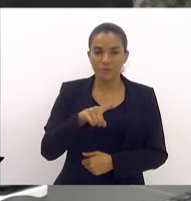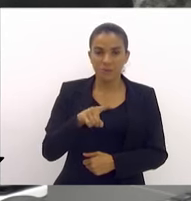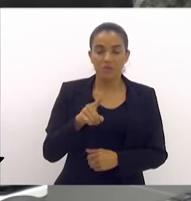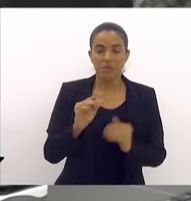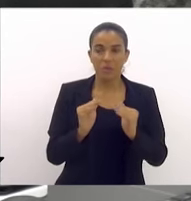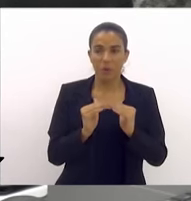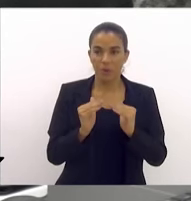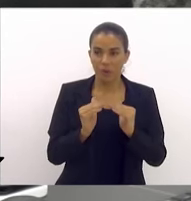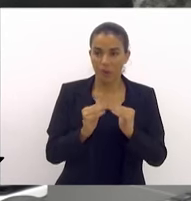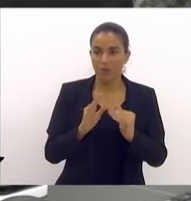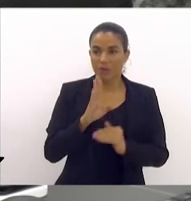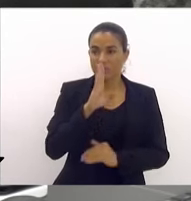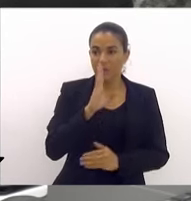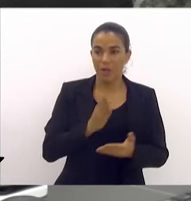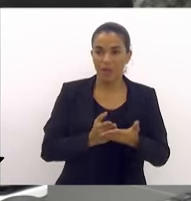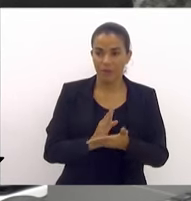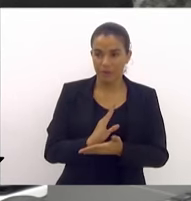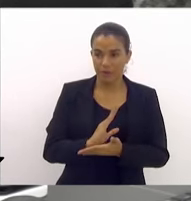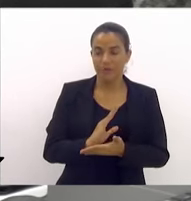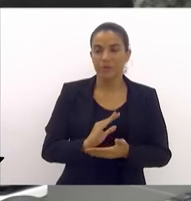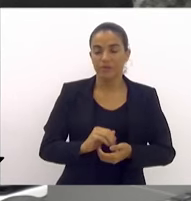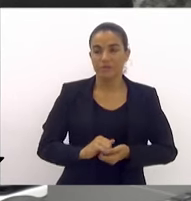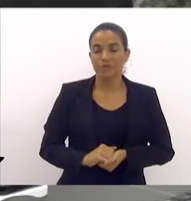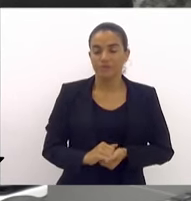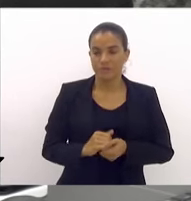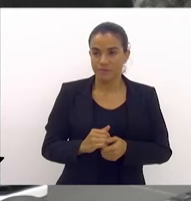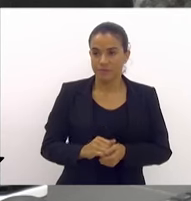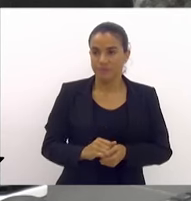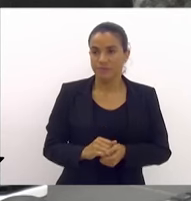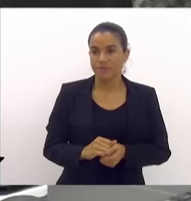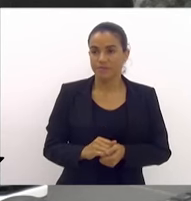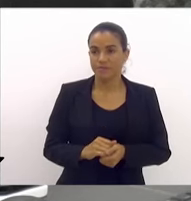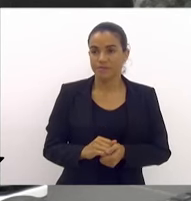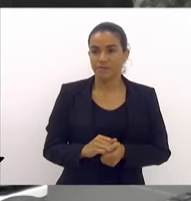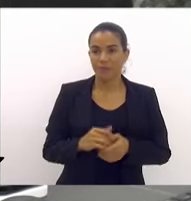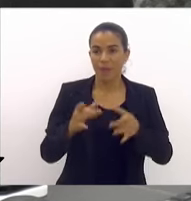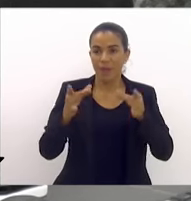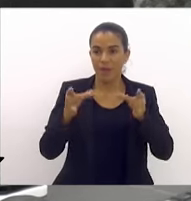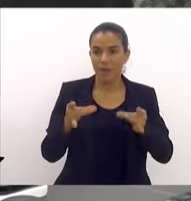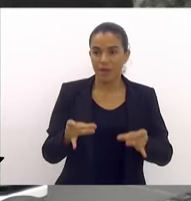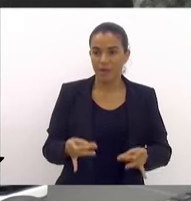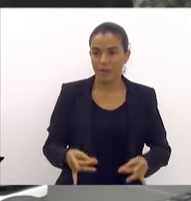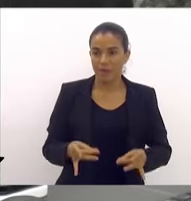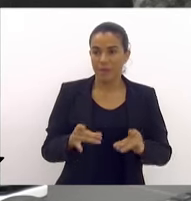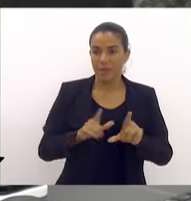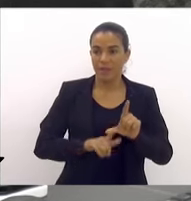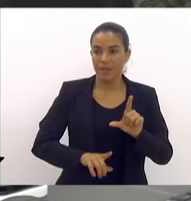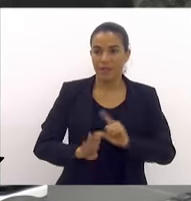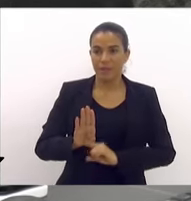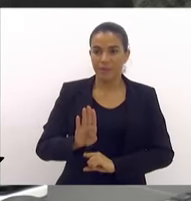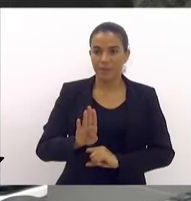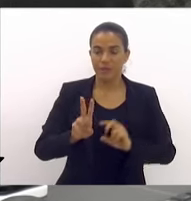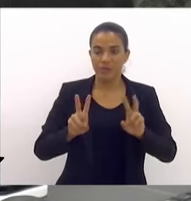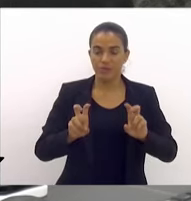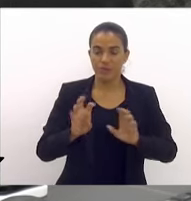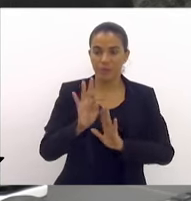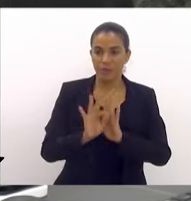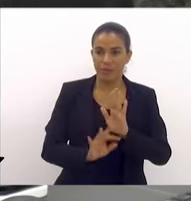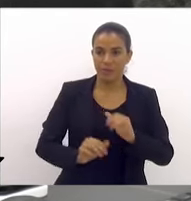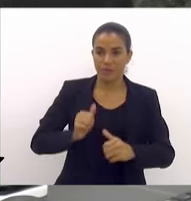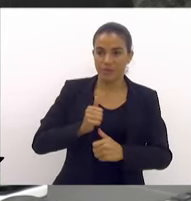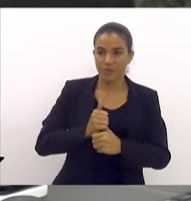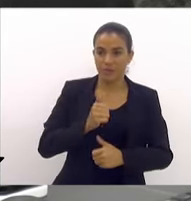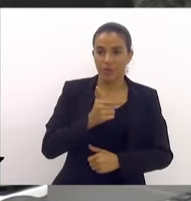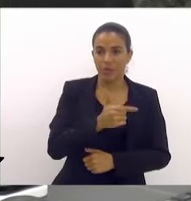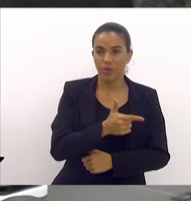extraordinariamente, permaneçam como estão, aprovado. Passemos, então, à observação do item B, que é justamente o substitutivo ao projeto de